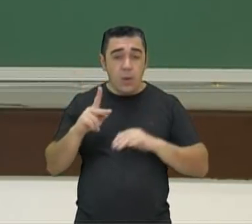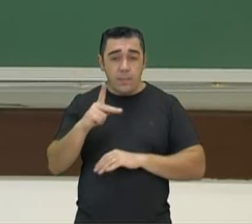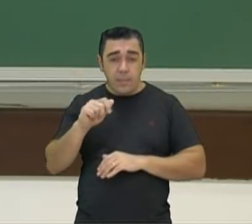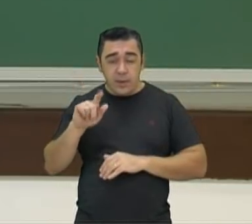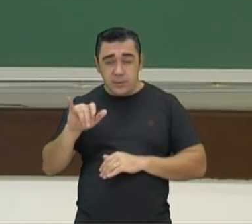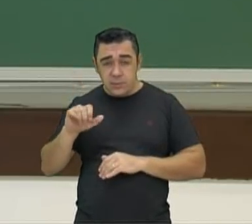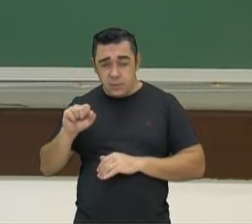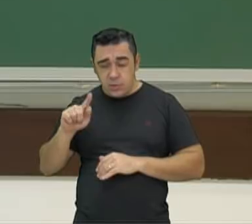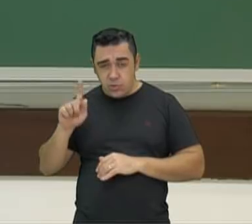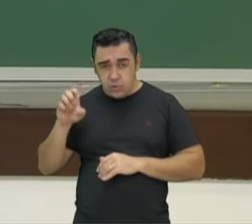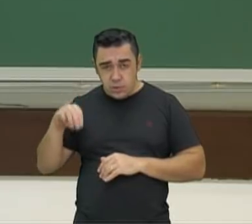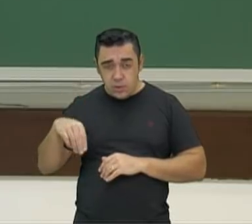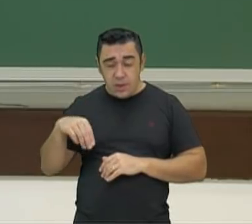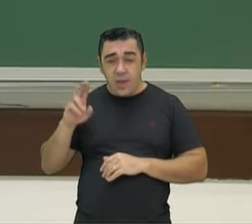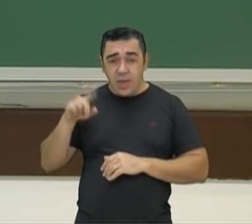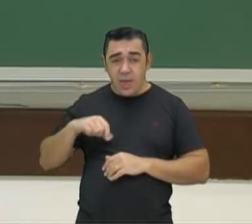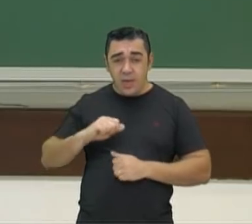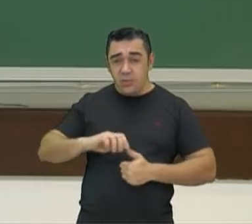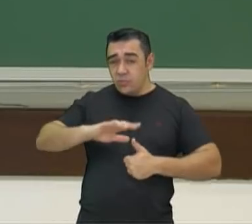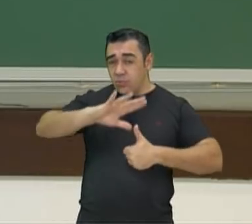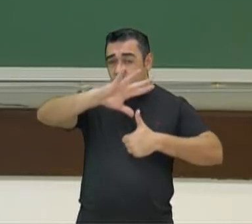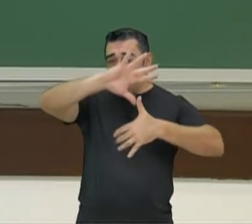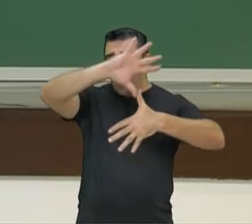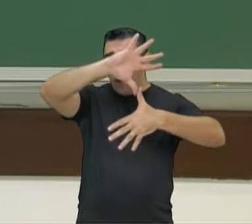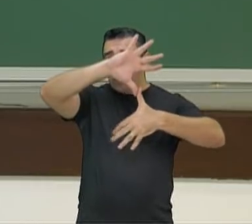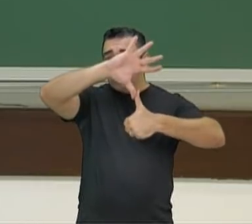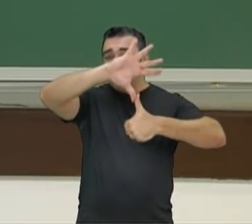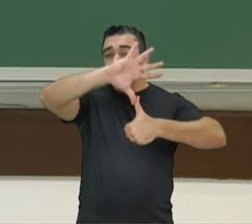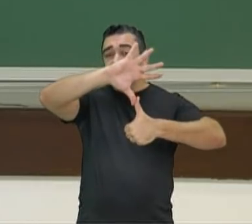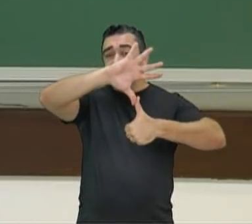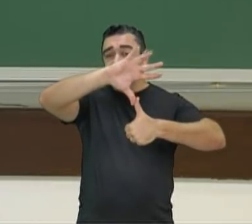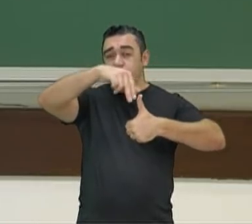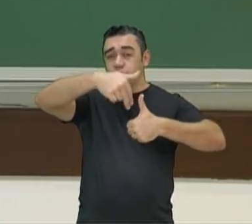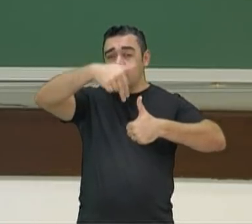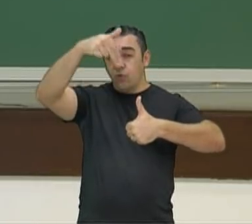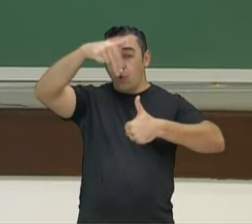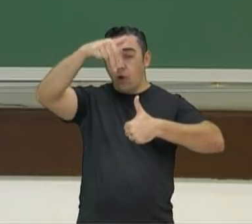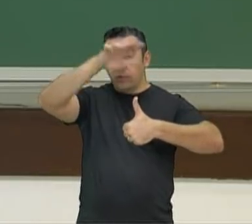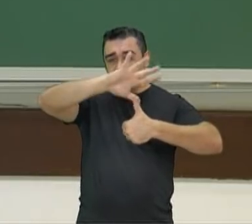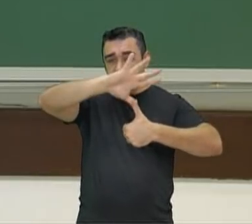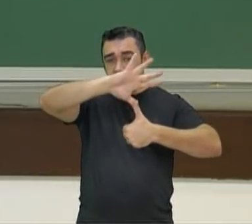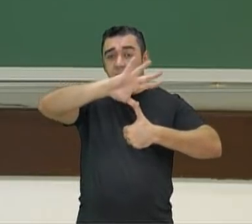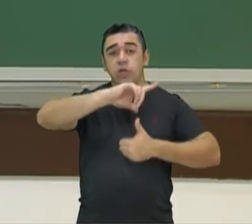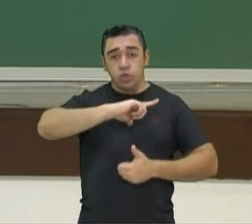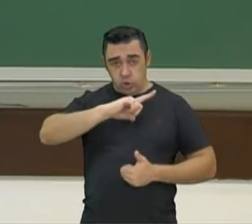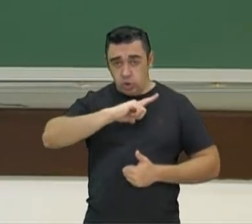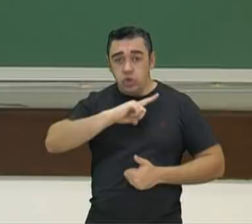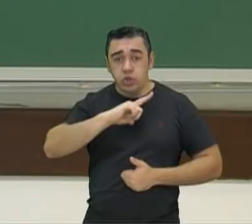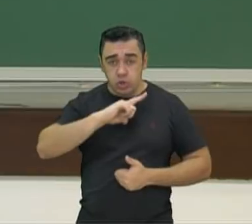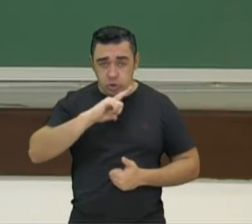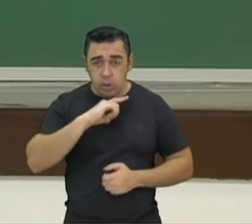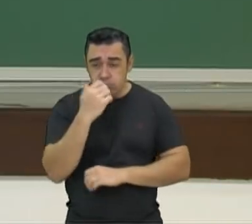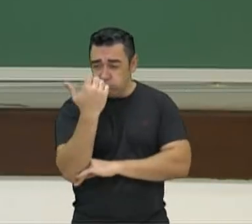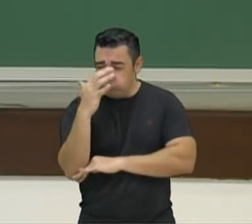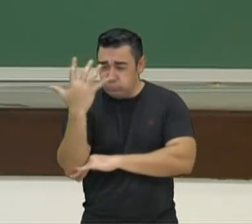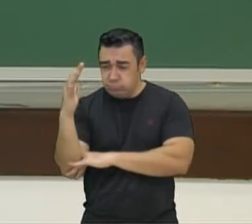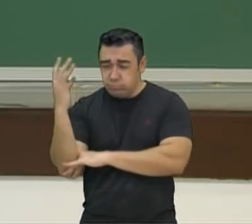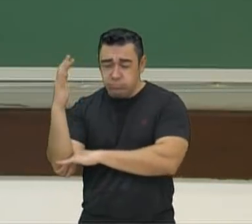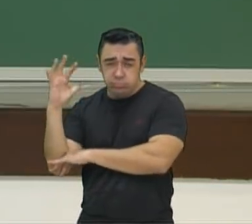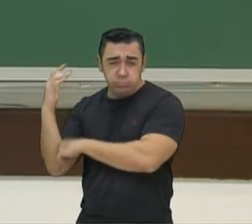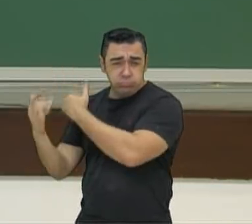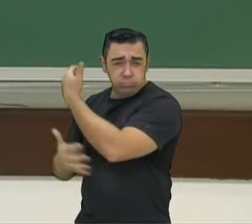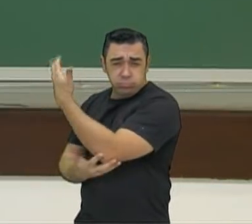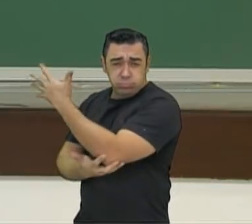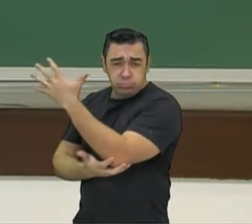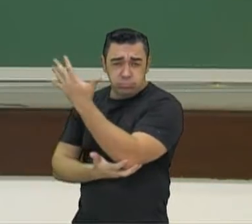América do Norte, eu quero começar aqui, ó. Veja só, nós tínhamos a paisagem natural, certo? Só que